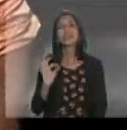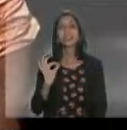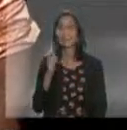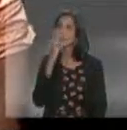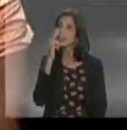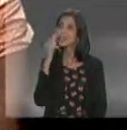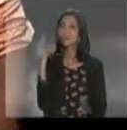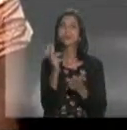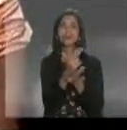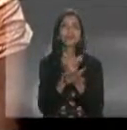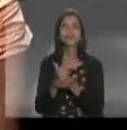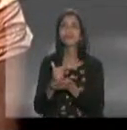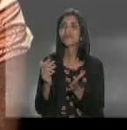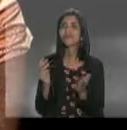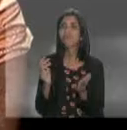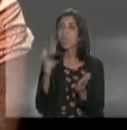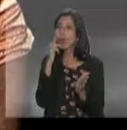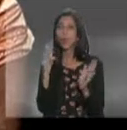ele, artista plástico era maconheiro.